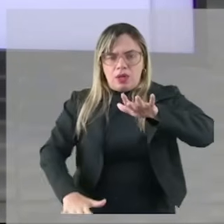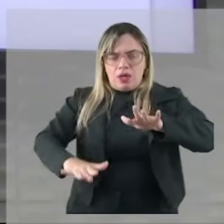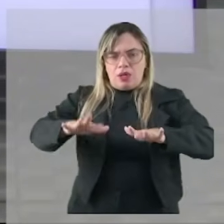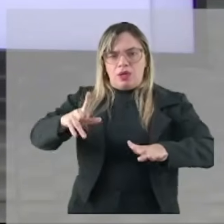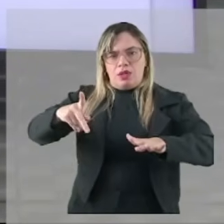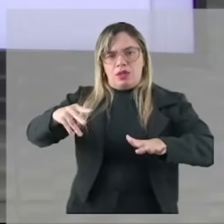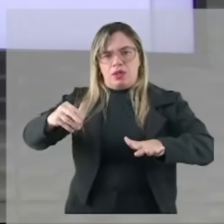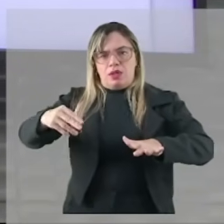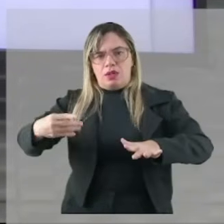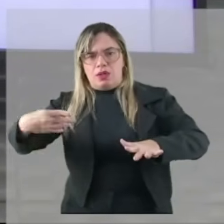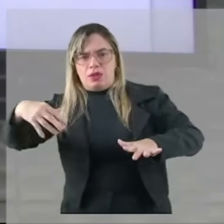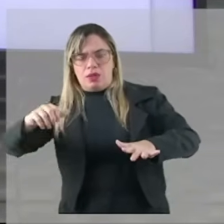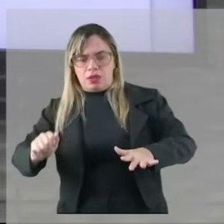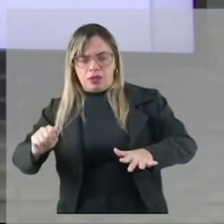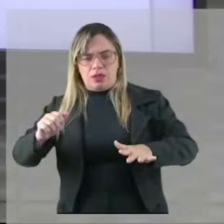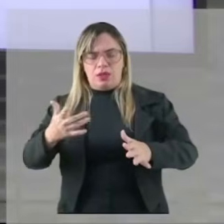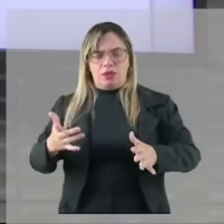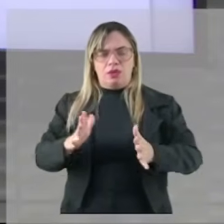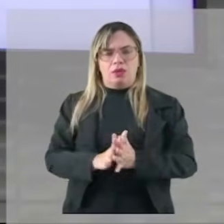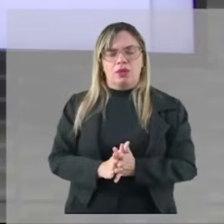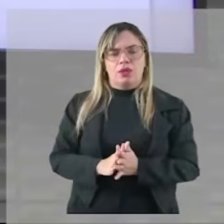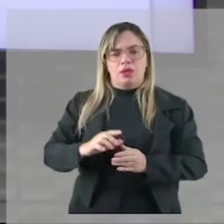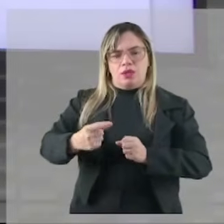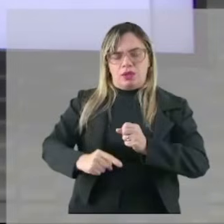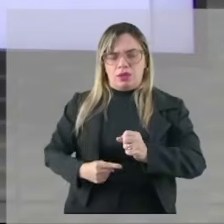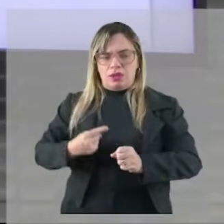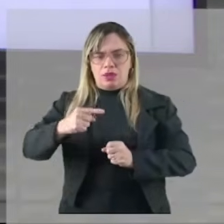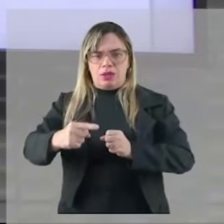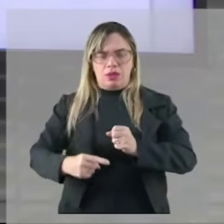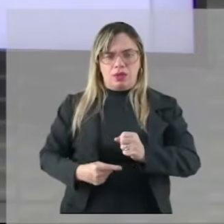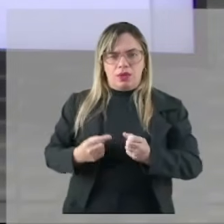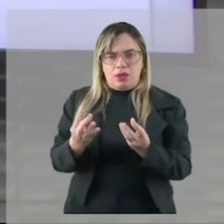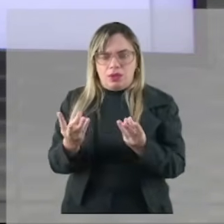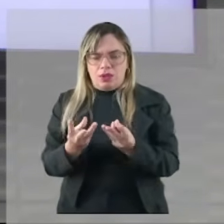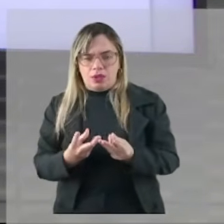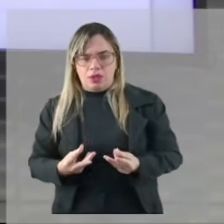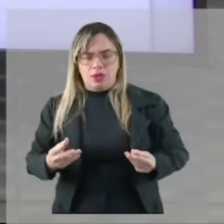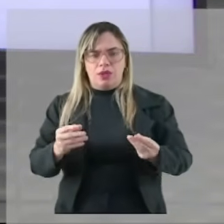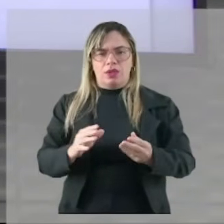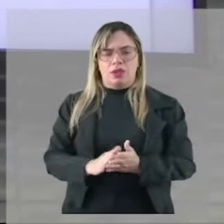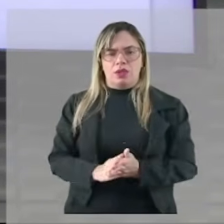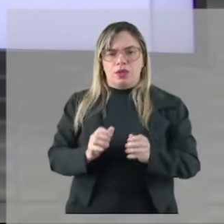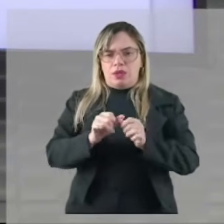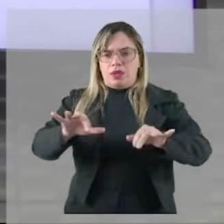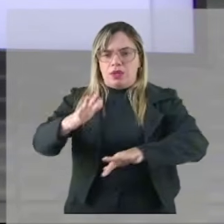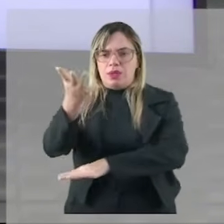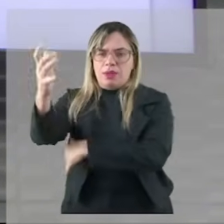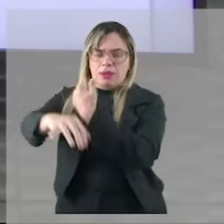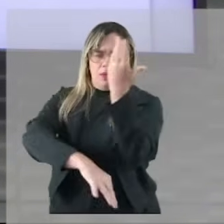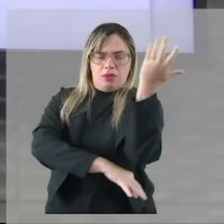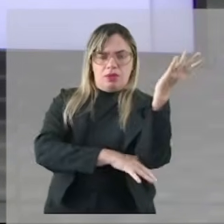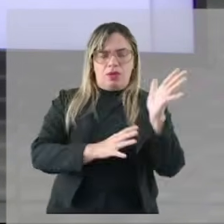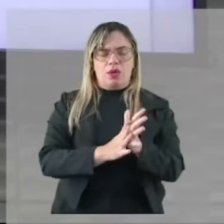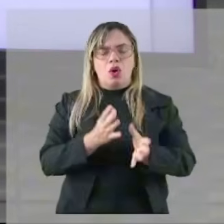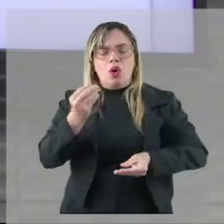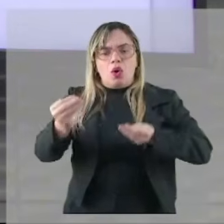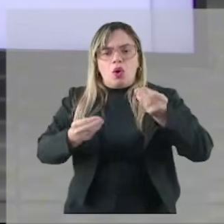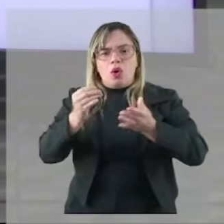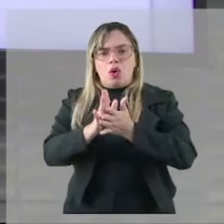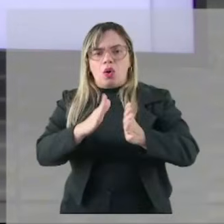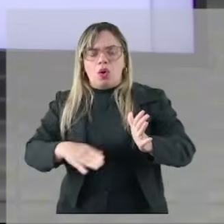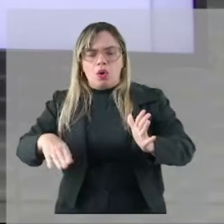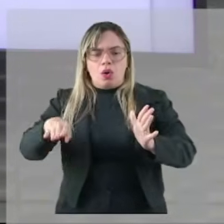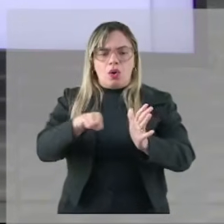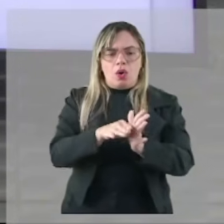dos elementos, tá? Dos átomos de um determinado elemento ali da natureza. Como é que ele chegou nesse valor aqui